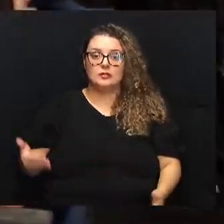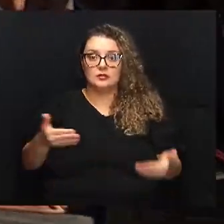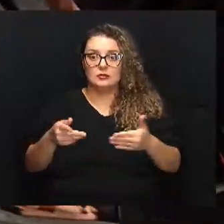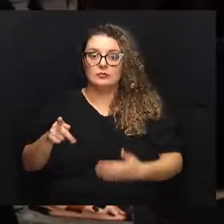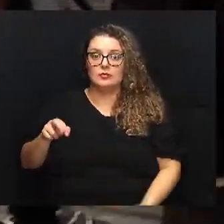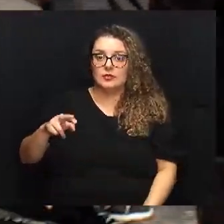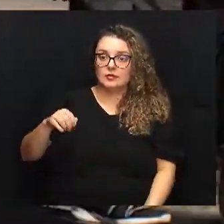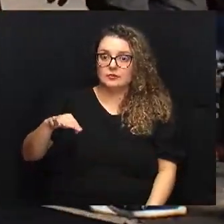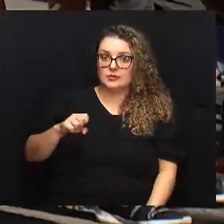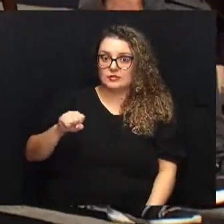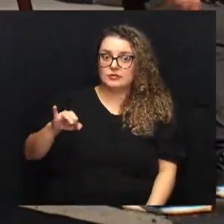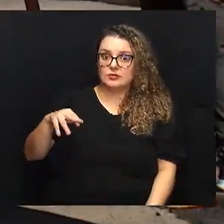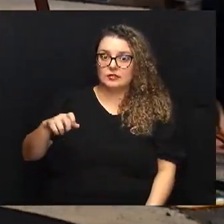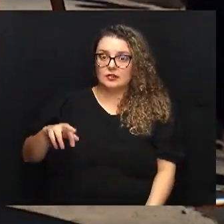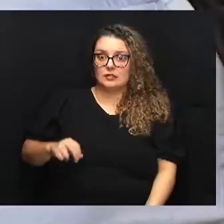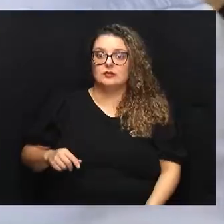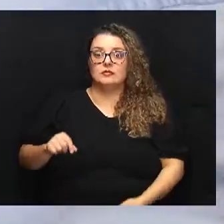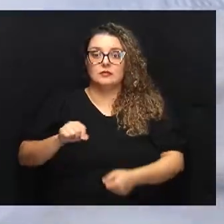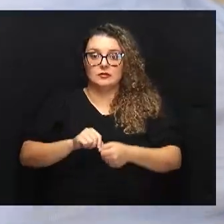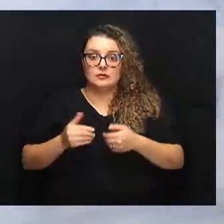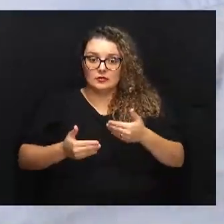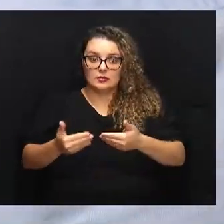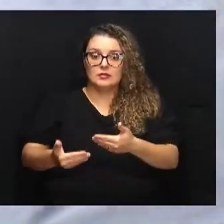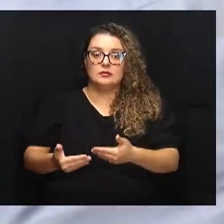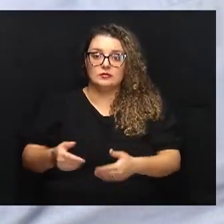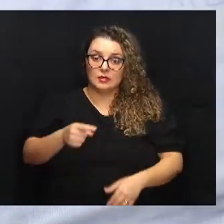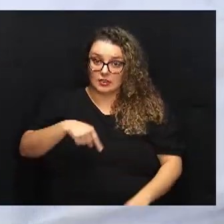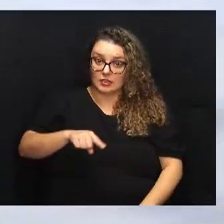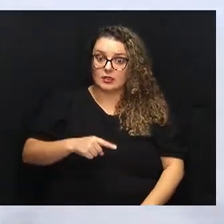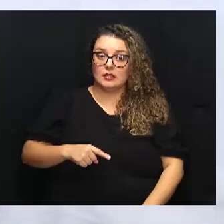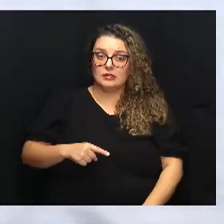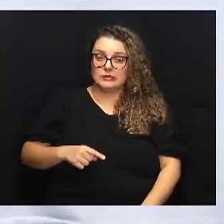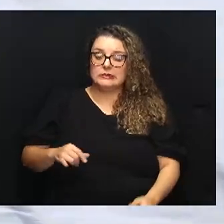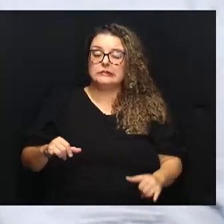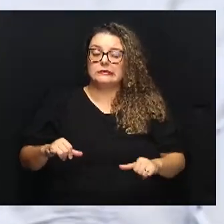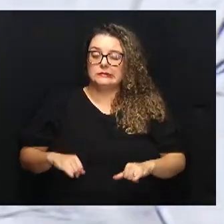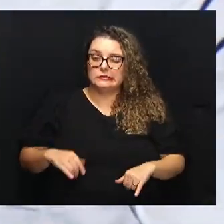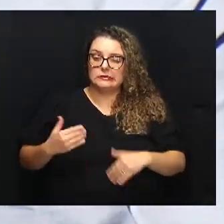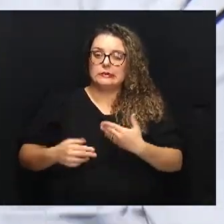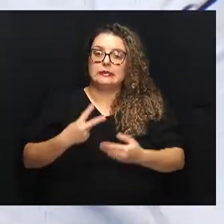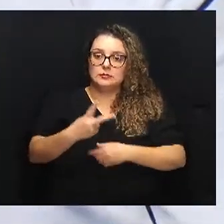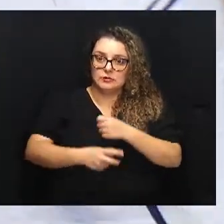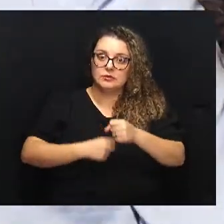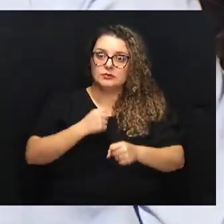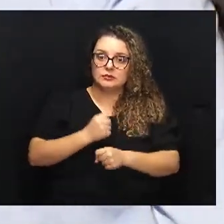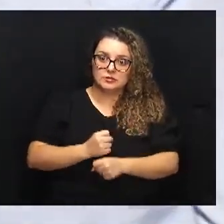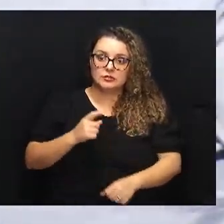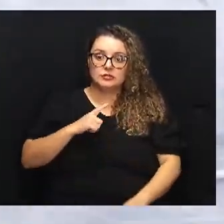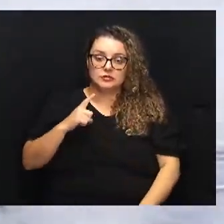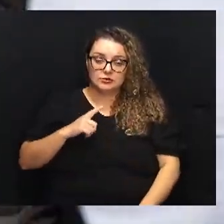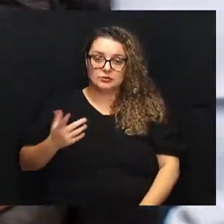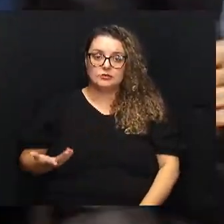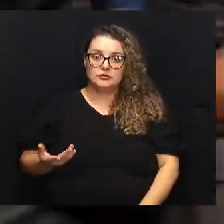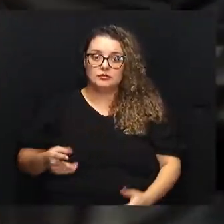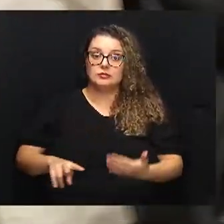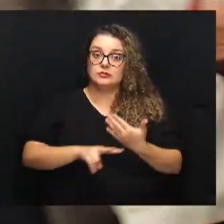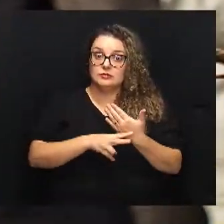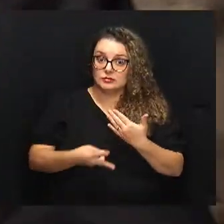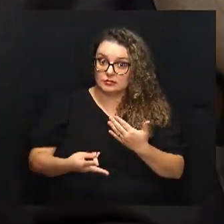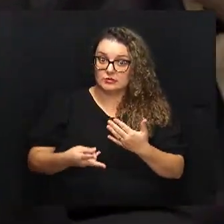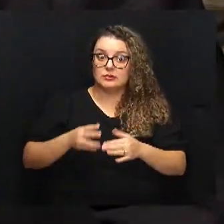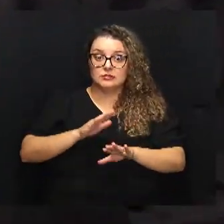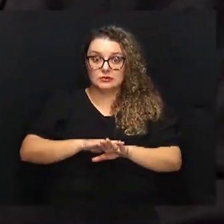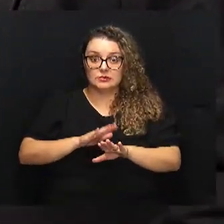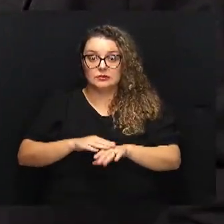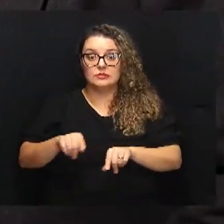permissionários que estão fazendo a sua parte. Eles ficaram sacrificados aí por 2 anos, né? Tiveram um impacto nas suas